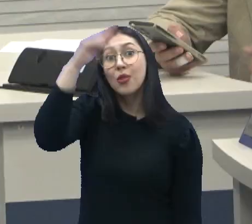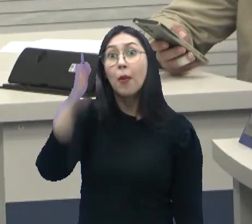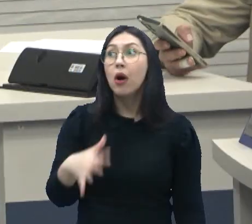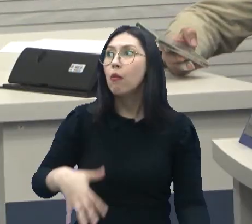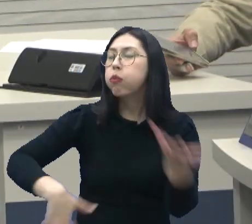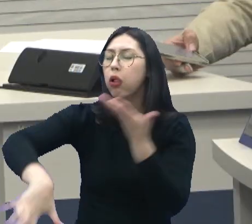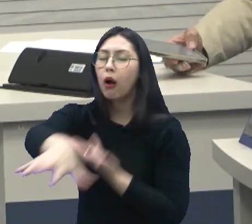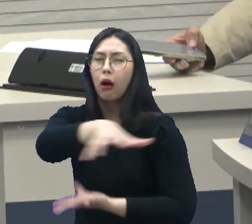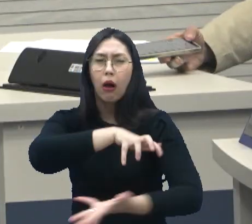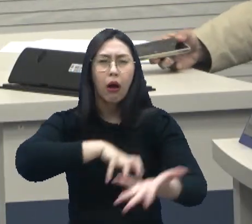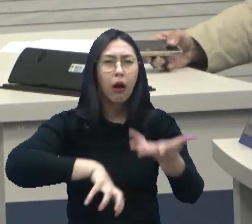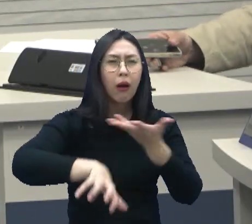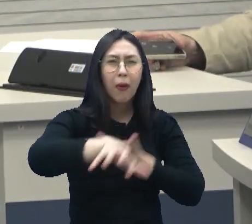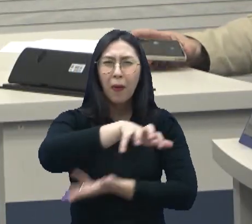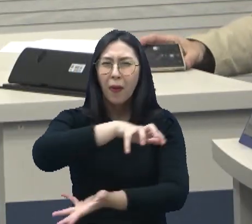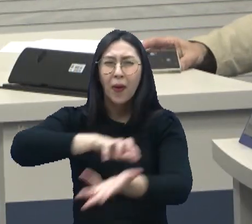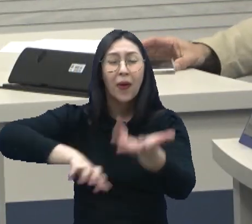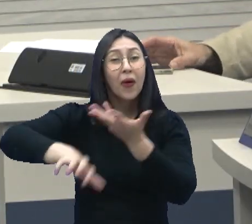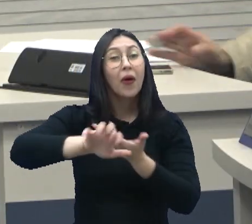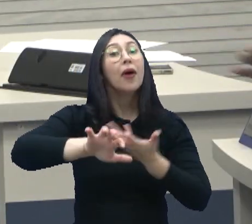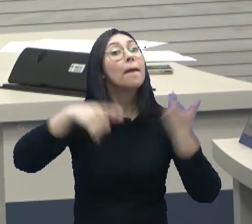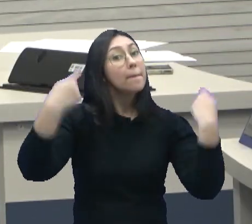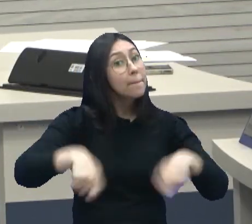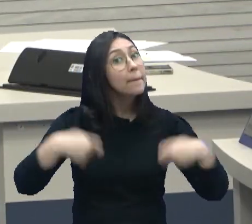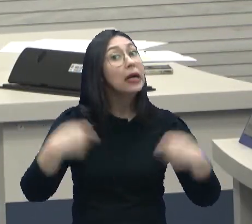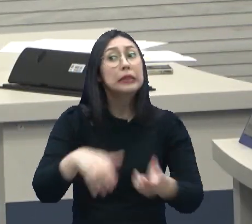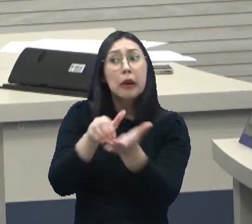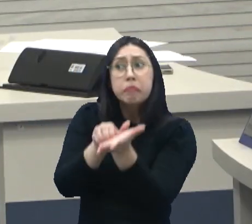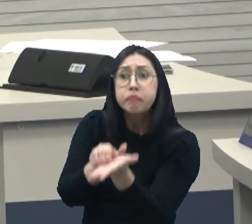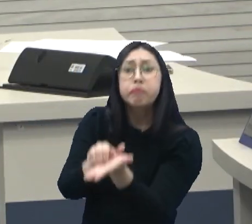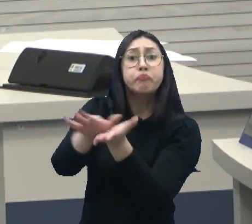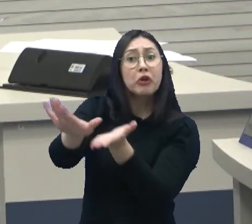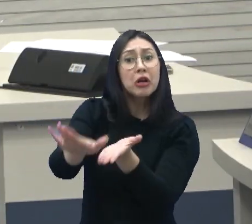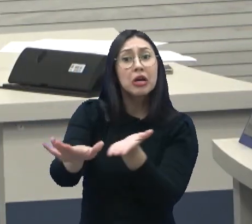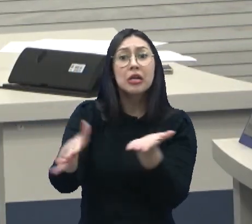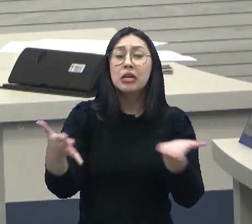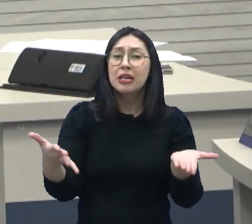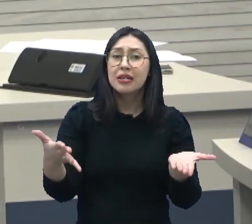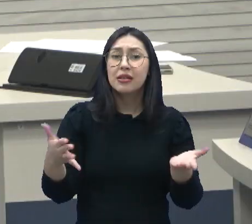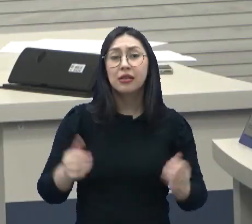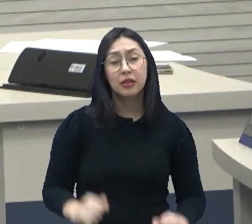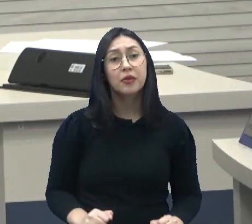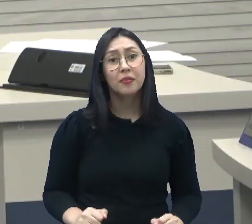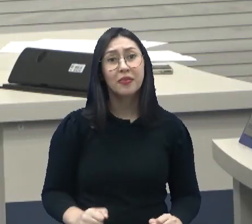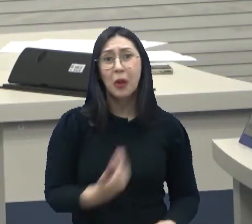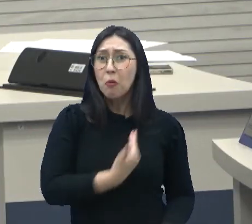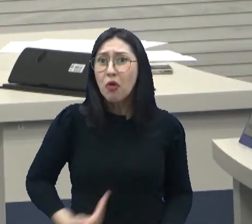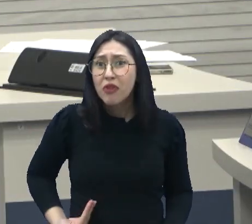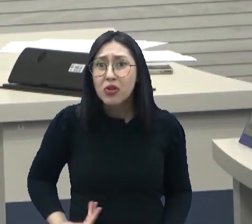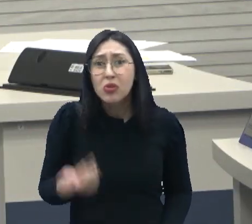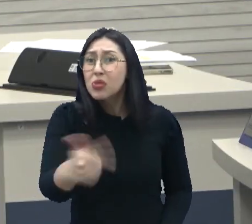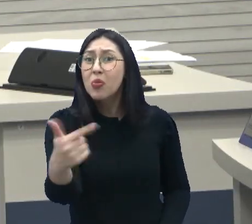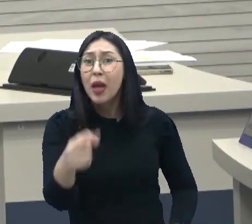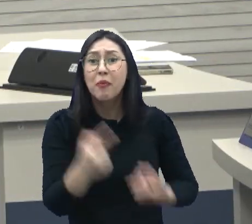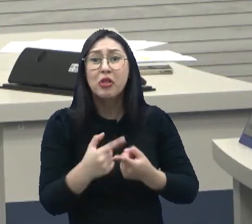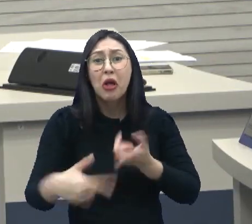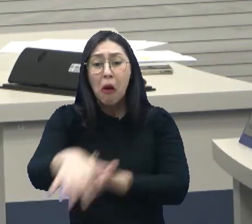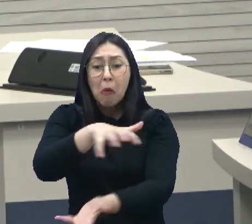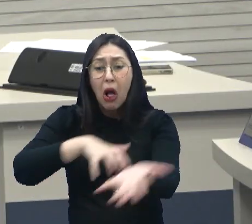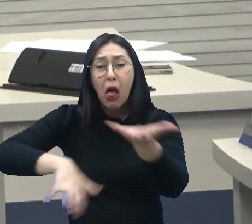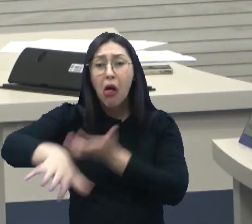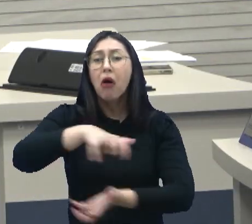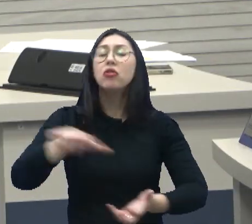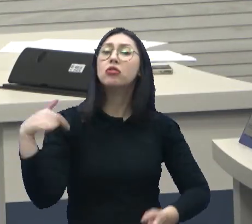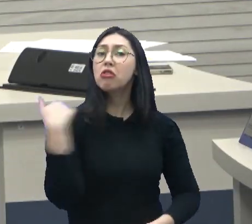que o nosso país vai enfrentar se a gente não derrubar esse desgoverno, que eu não tenho nem coragem de chamar de governo. É um desgoverno que nós temos hoje no nosso país e nós temos que